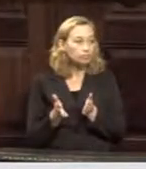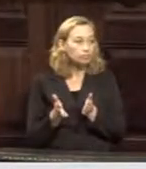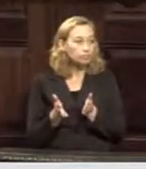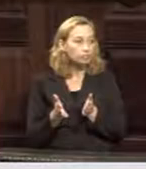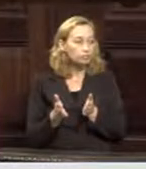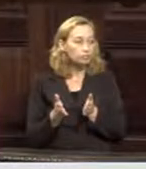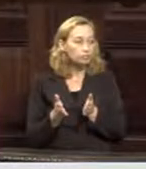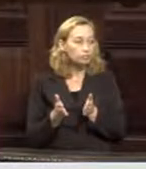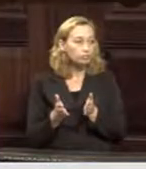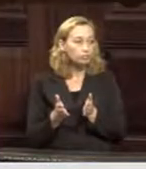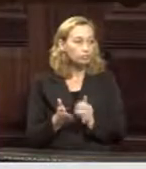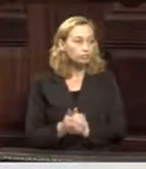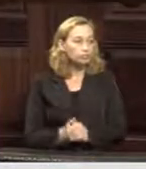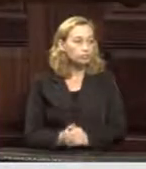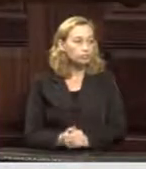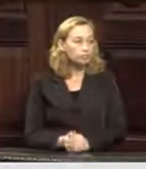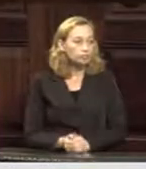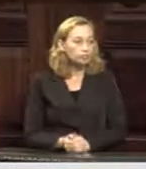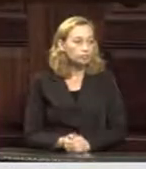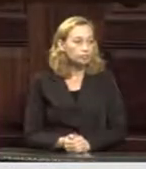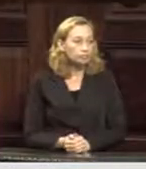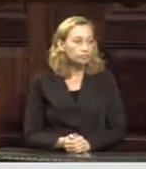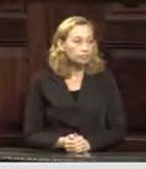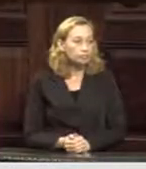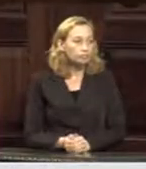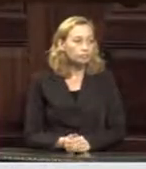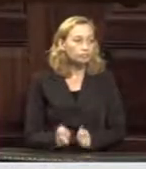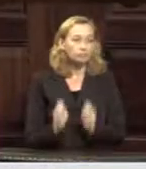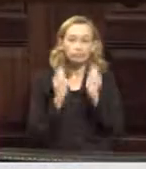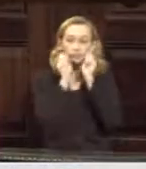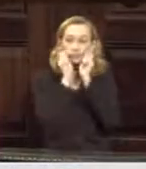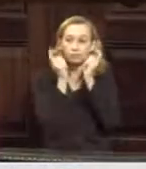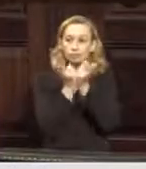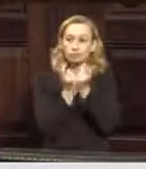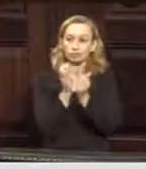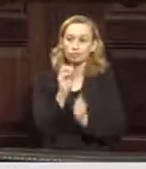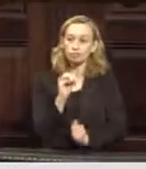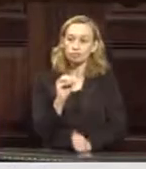no plenário Evandro Lins e Silva, aqui da OAB,